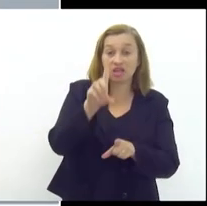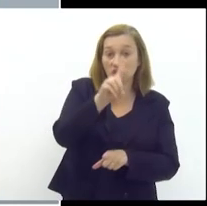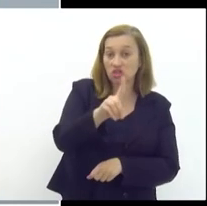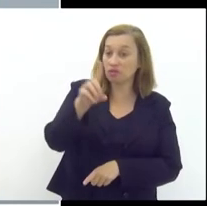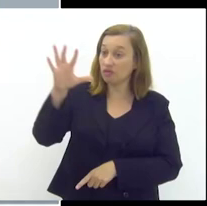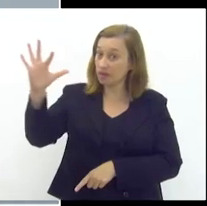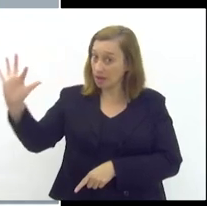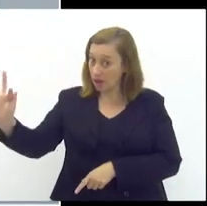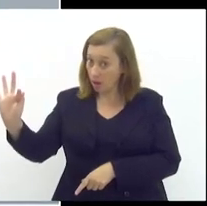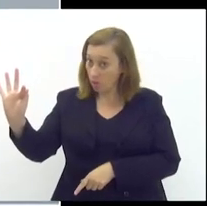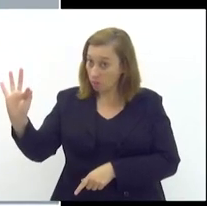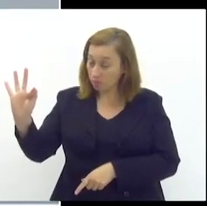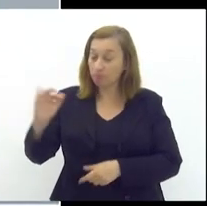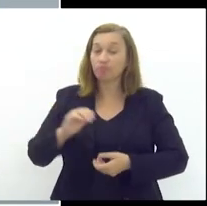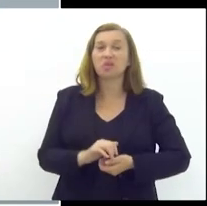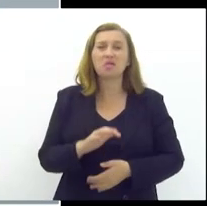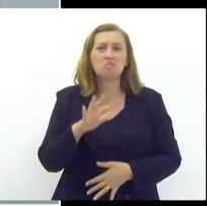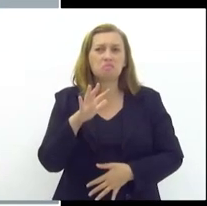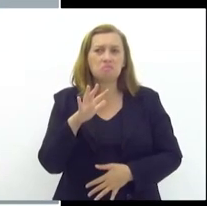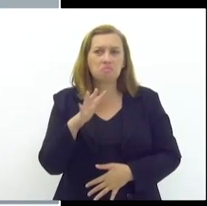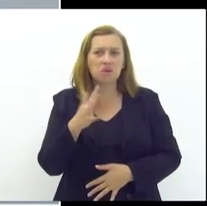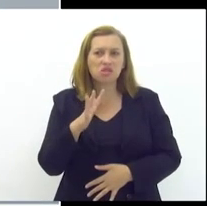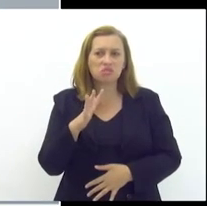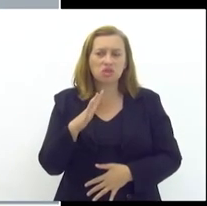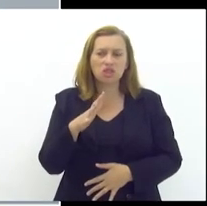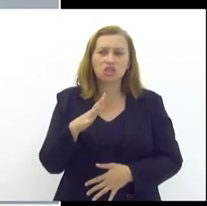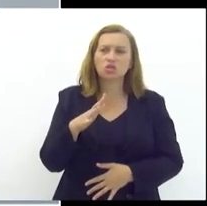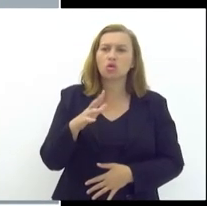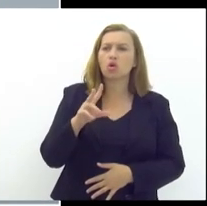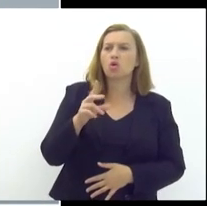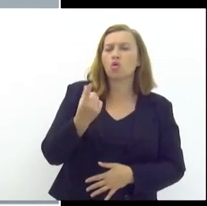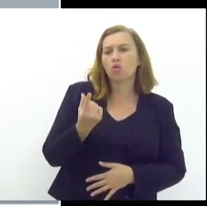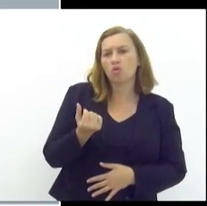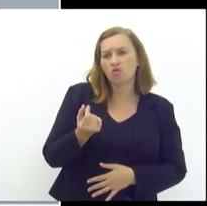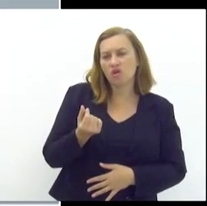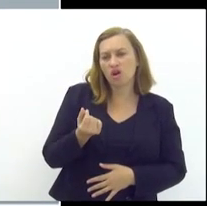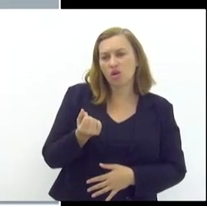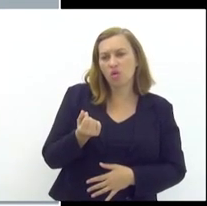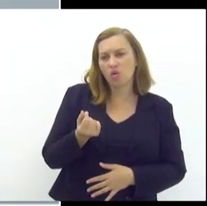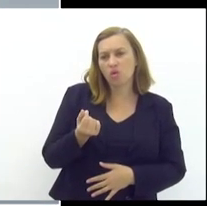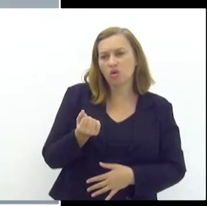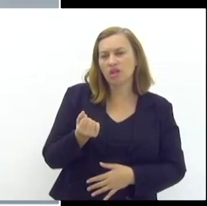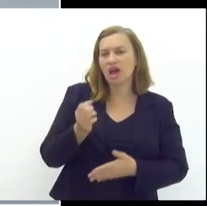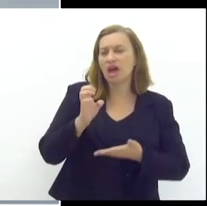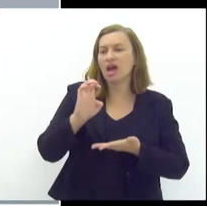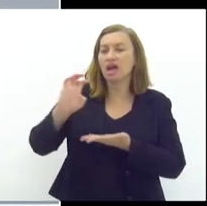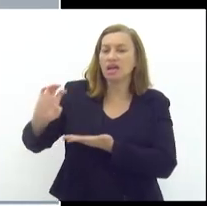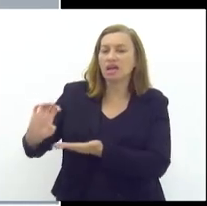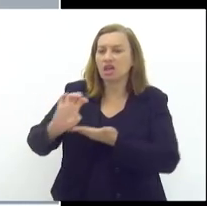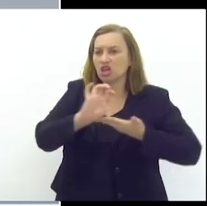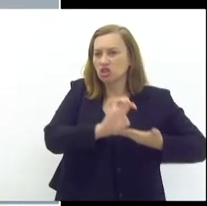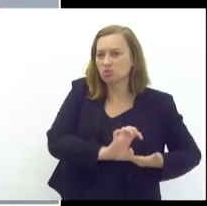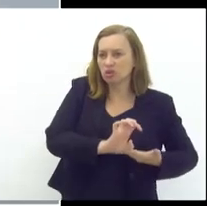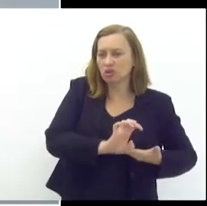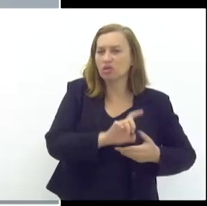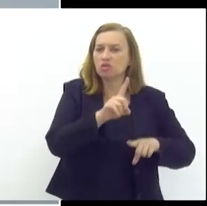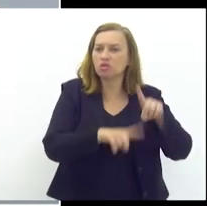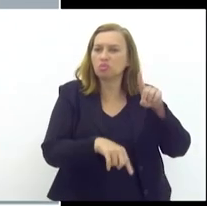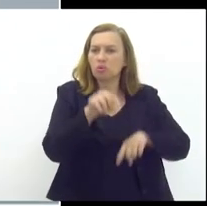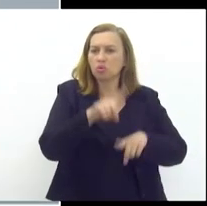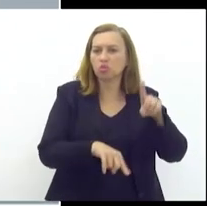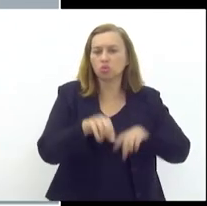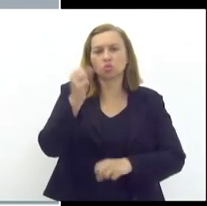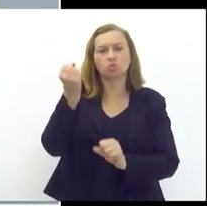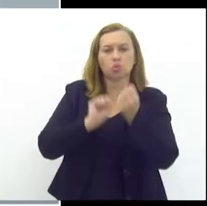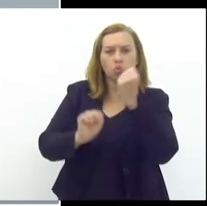o Alexandre proporcionalmente ao valor das respectivas exportações de produtos industrializados